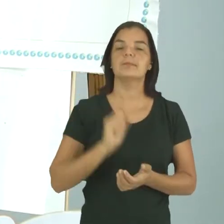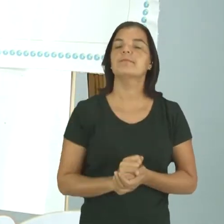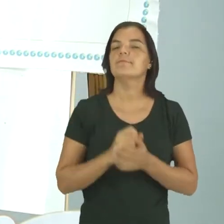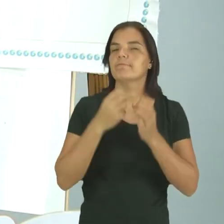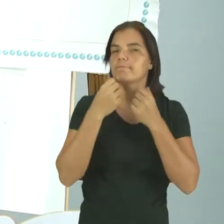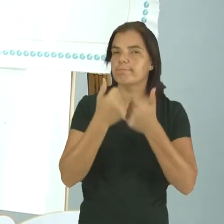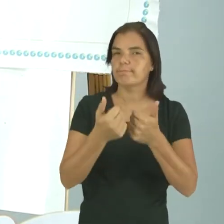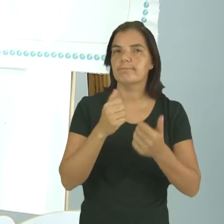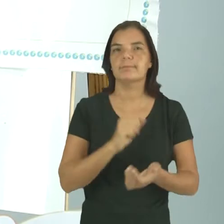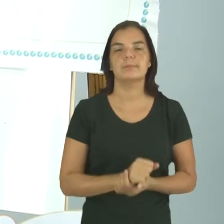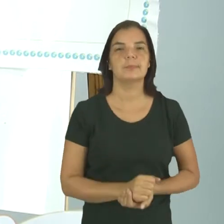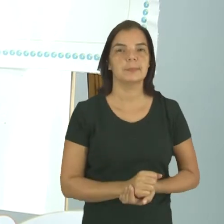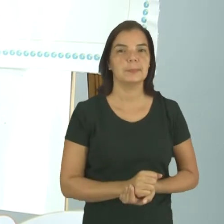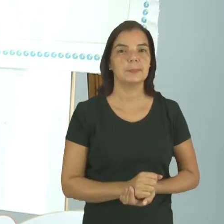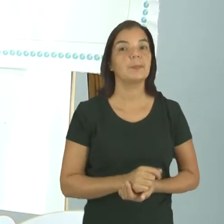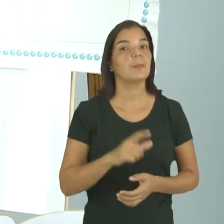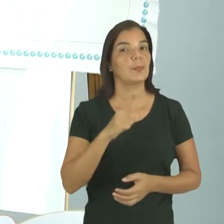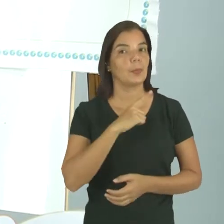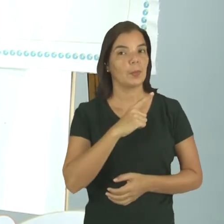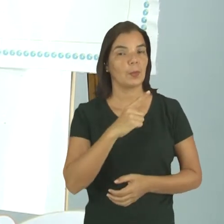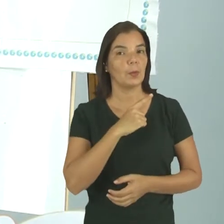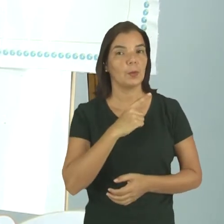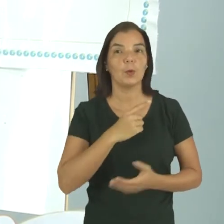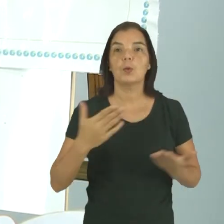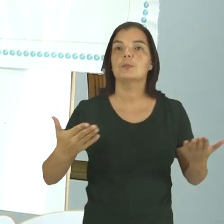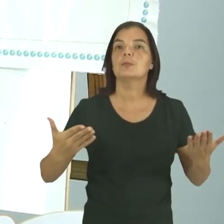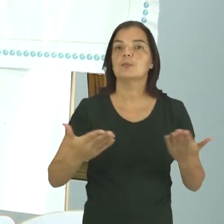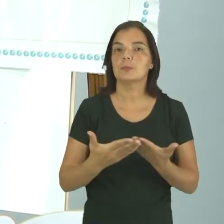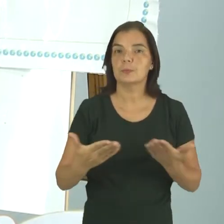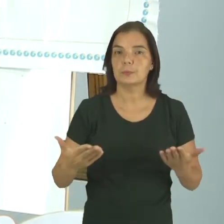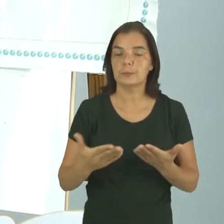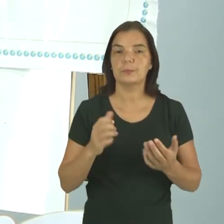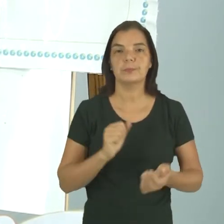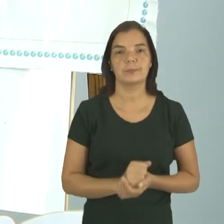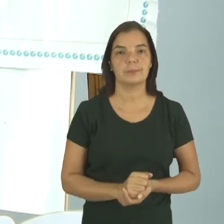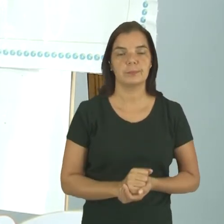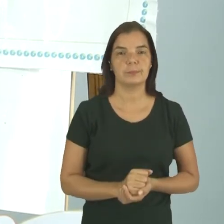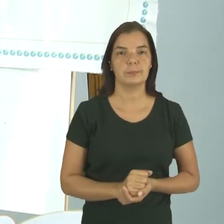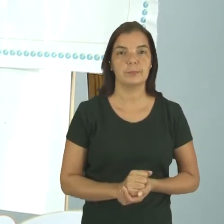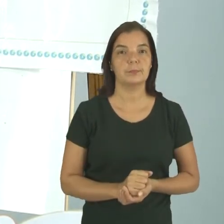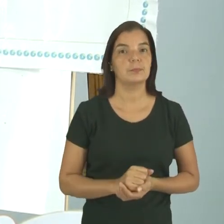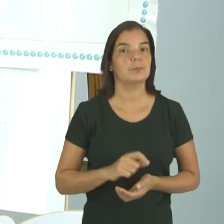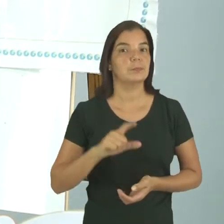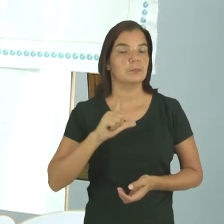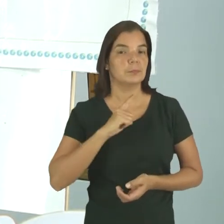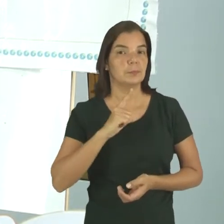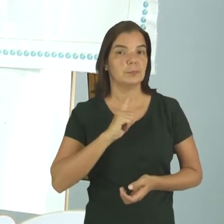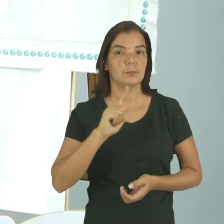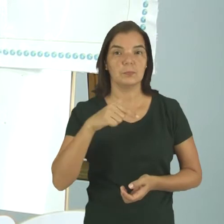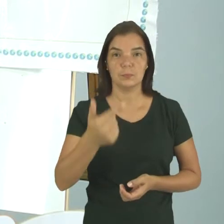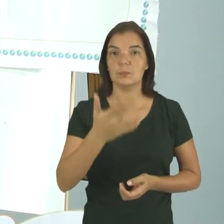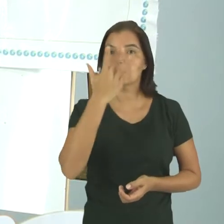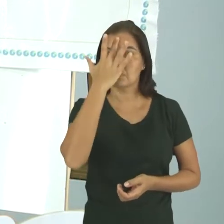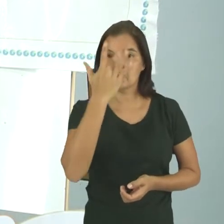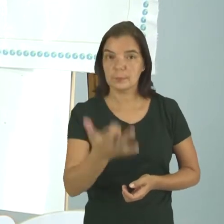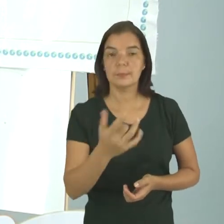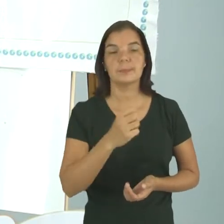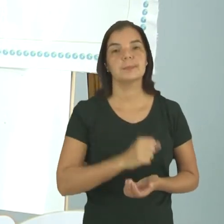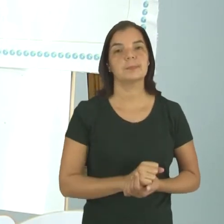Muito bem. Aqui nós temos o hoje, desse outro lado nós temos o